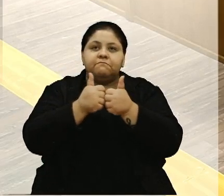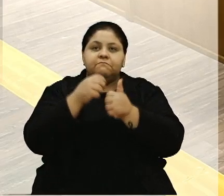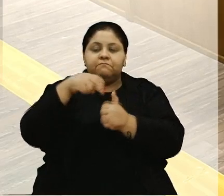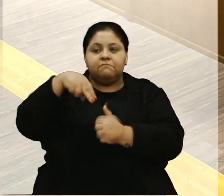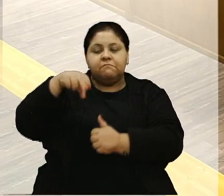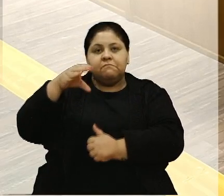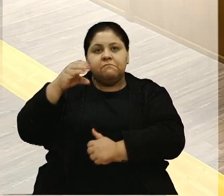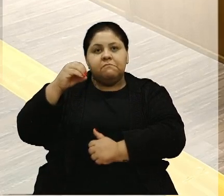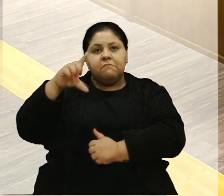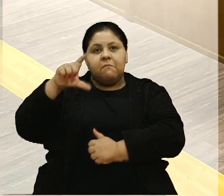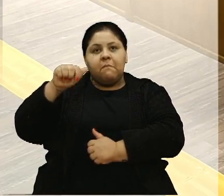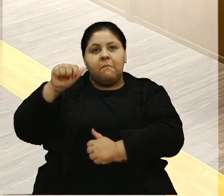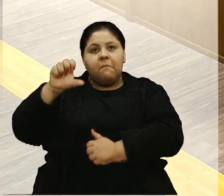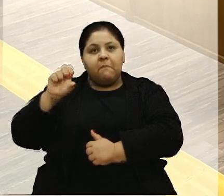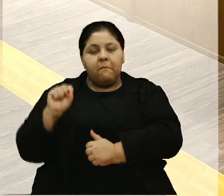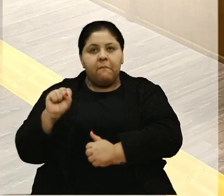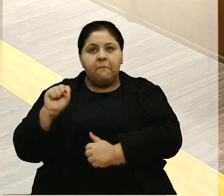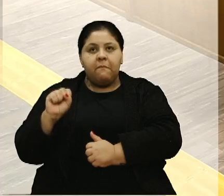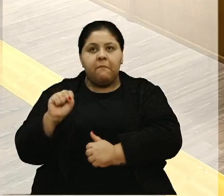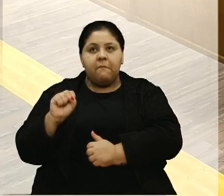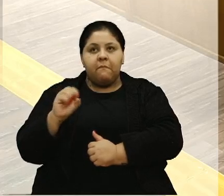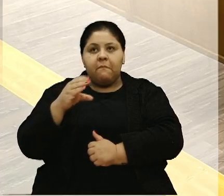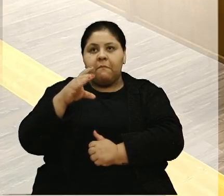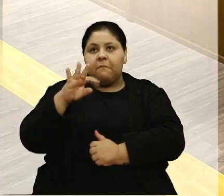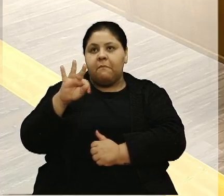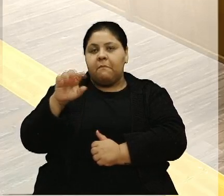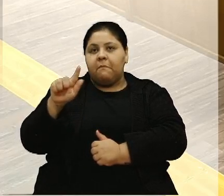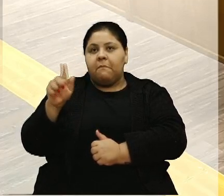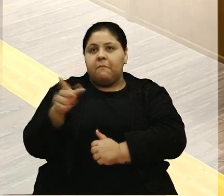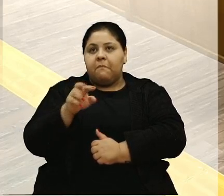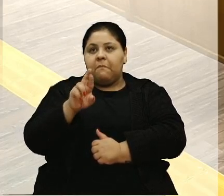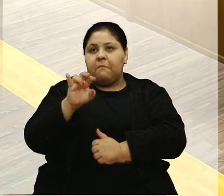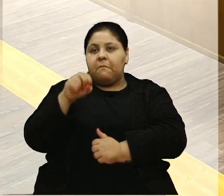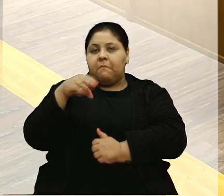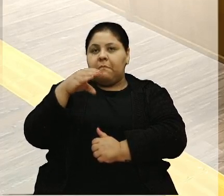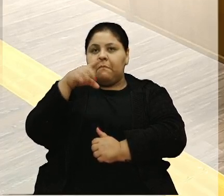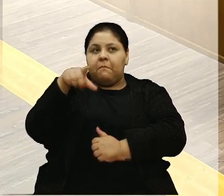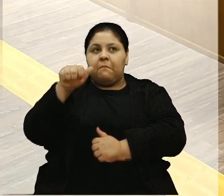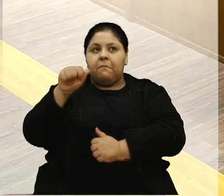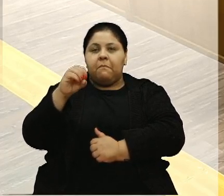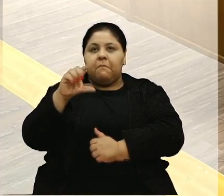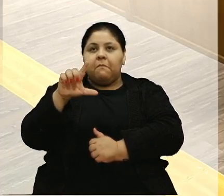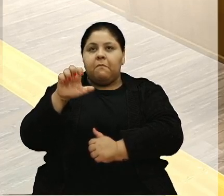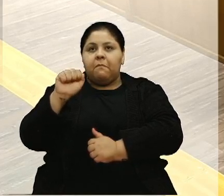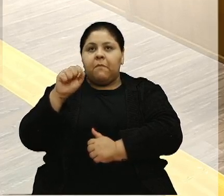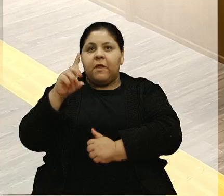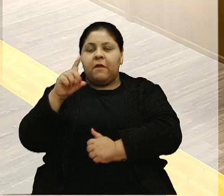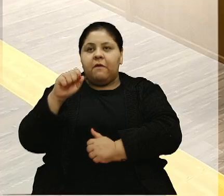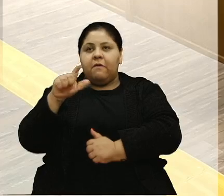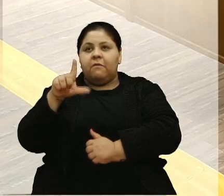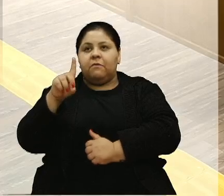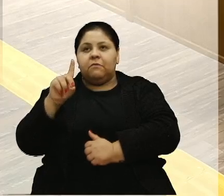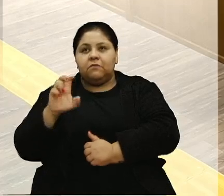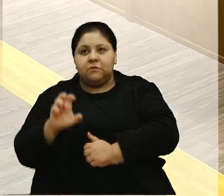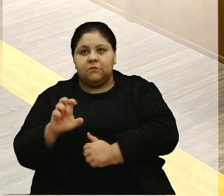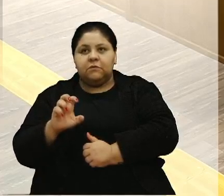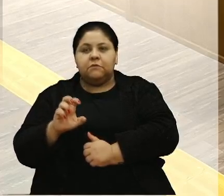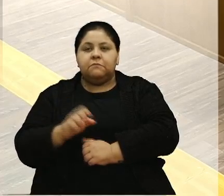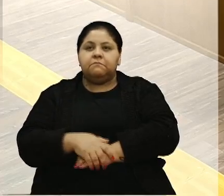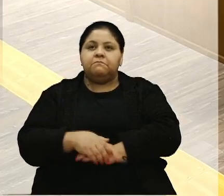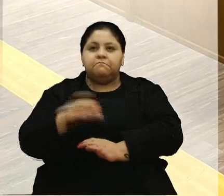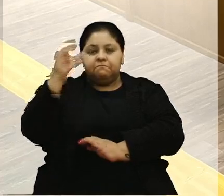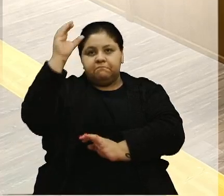Nicolas, que é do CTG Rincão da Lealdade. Nicolas André Raz da Silva, que vem para amadrinhar.